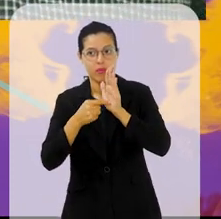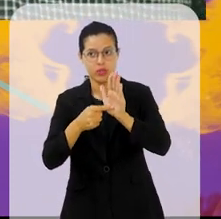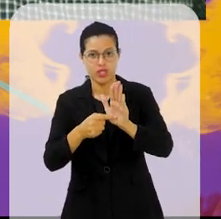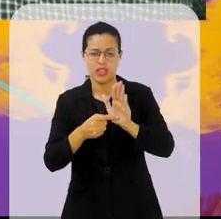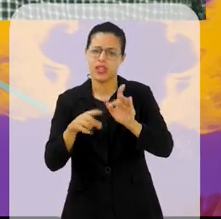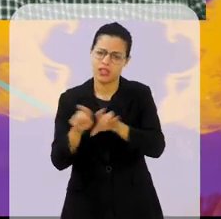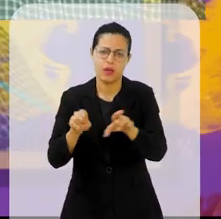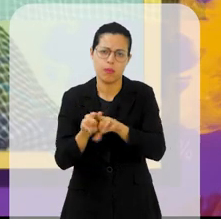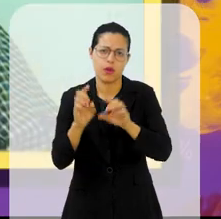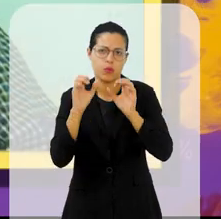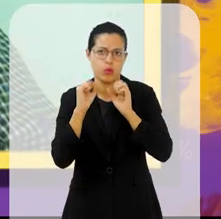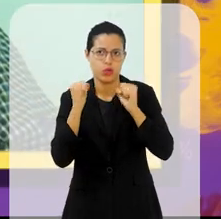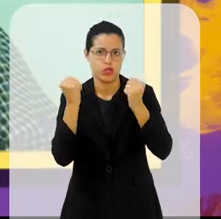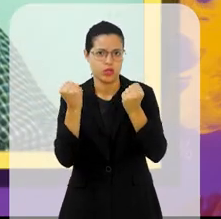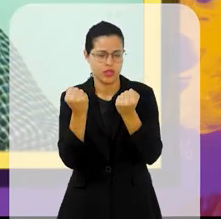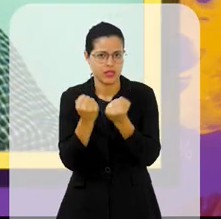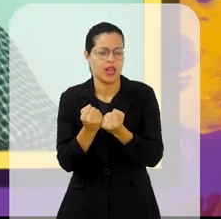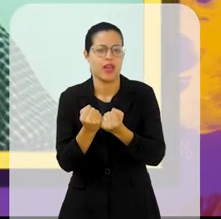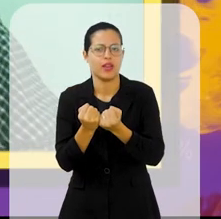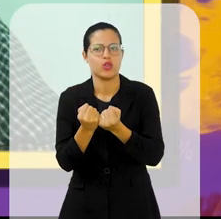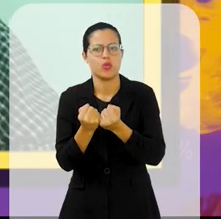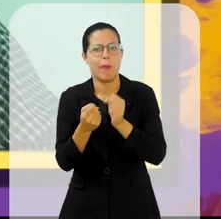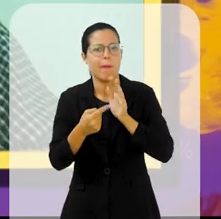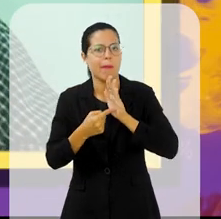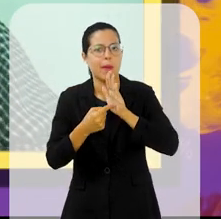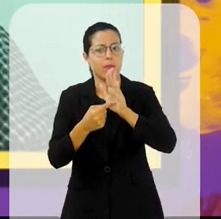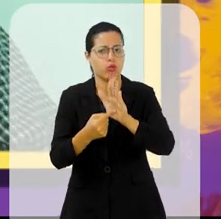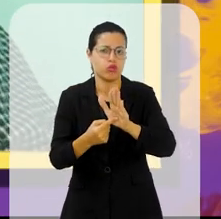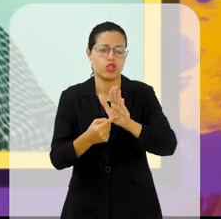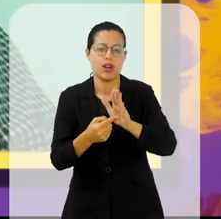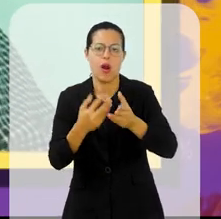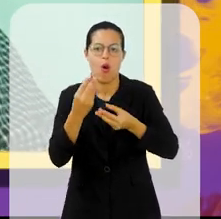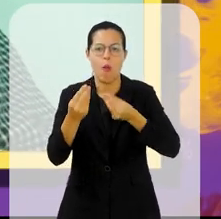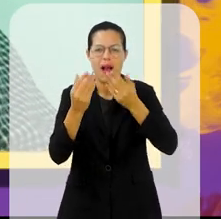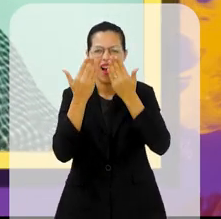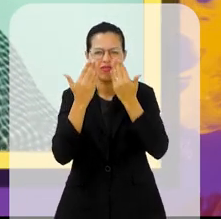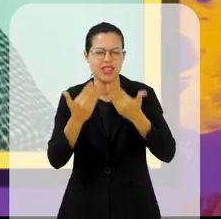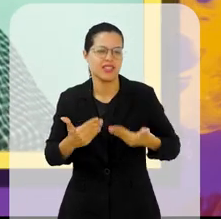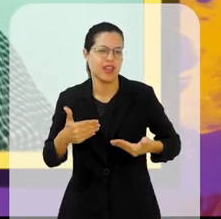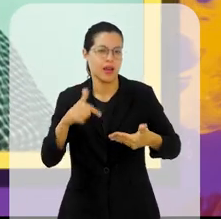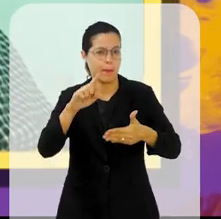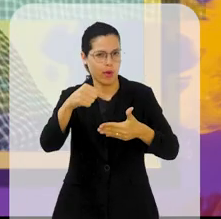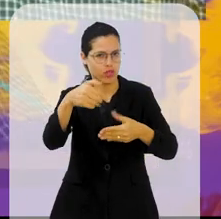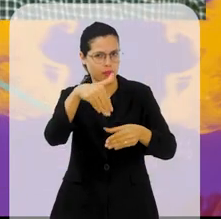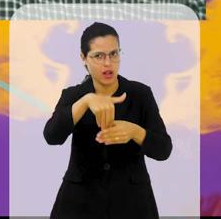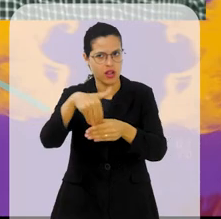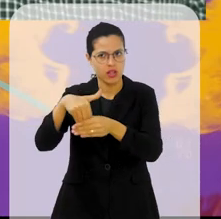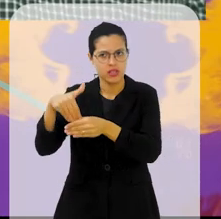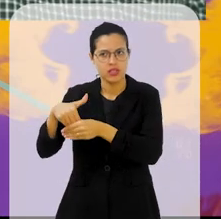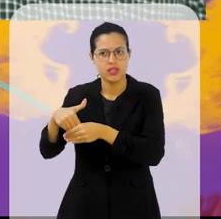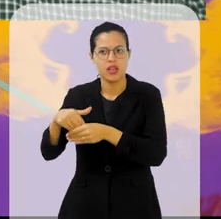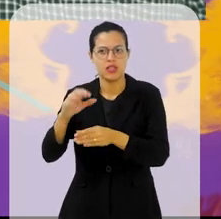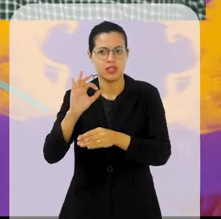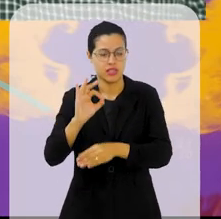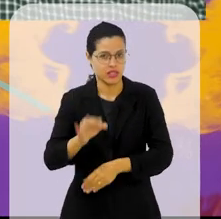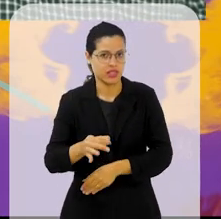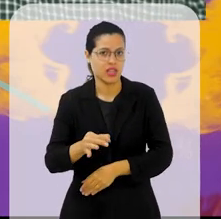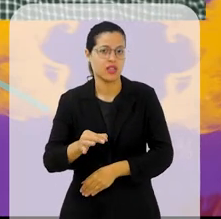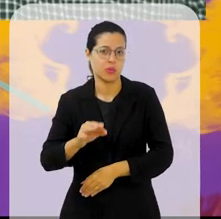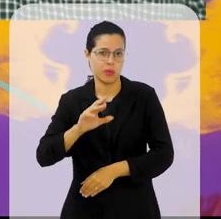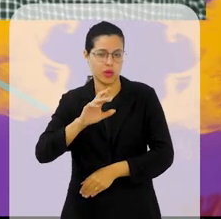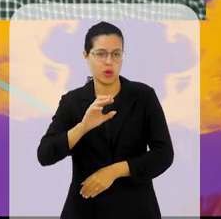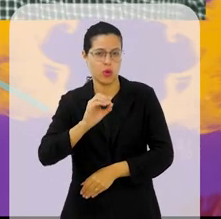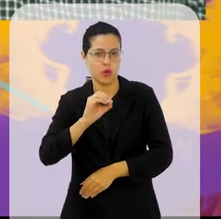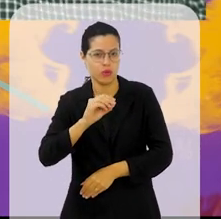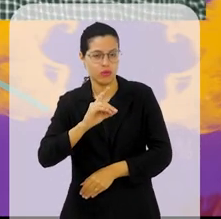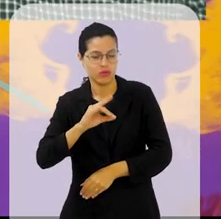e o estádio vai vir também para balancear essa próxima eleição, né, Rui? Sim, com certeza, porque o Landim, que é o Rodrigo do Nuncio